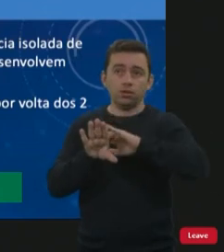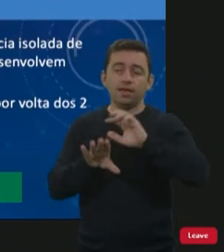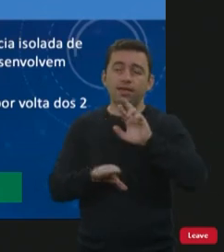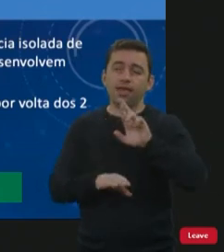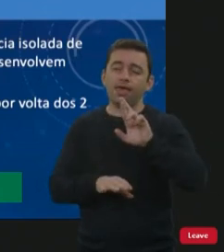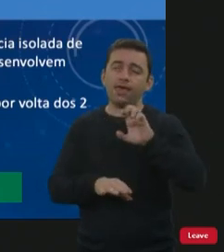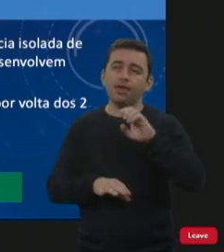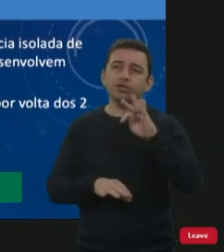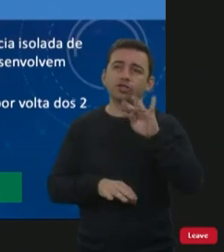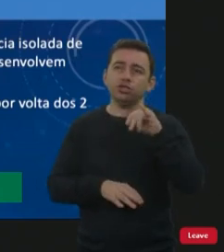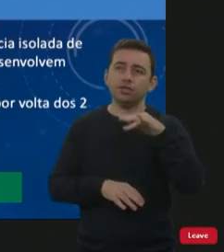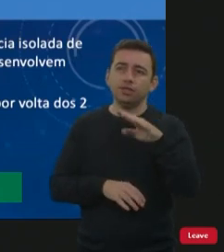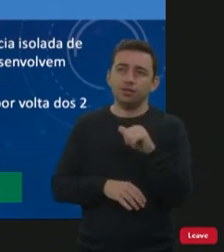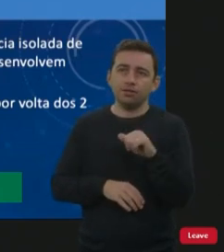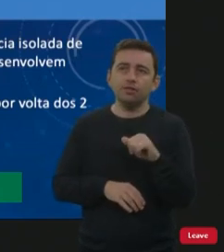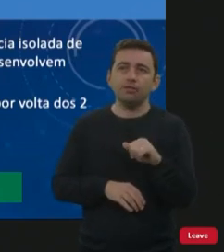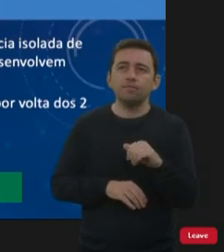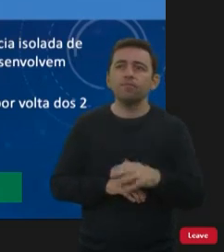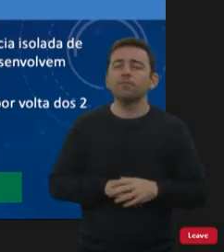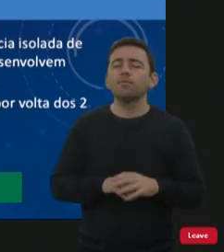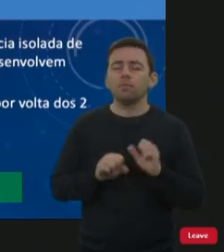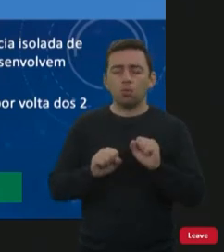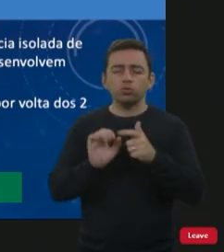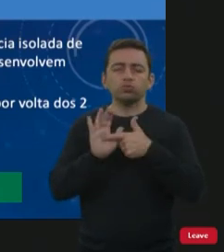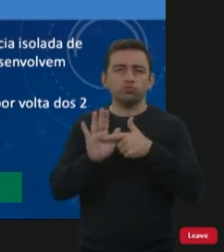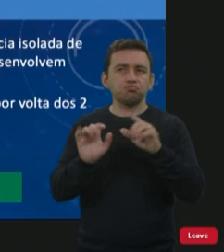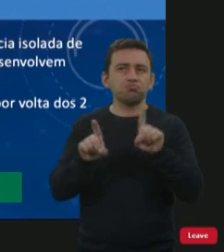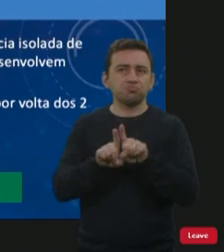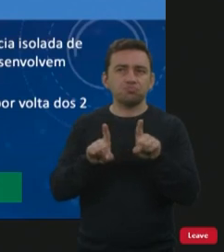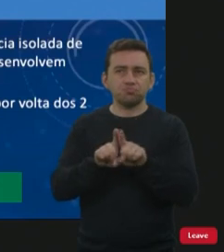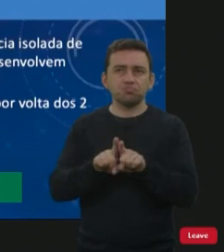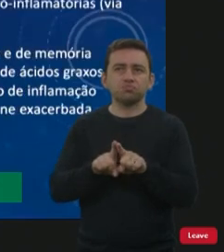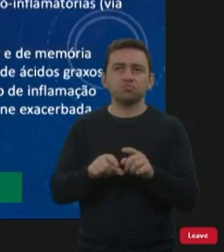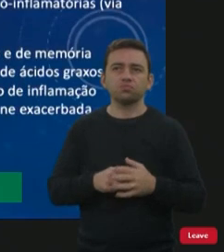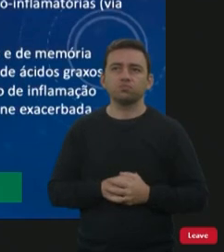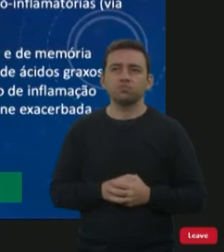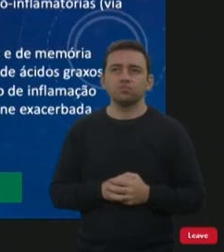que eles também podem apresentar. Tá?